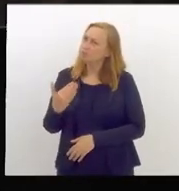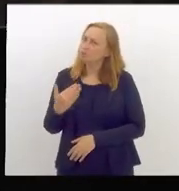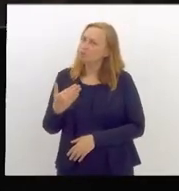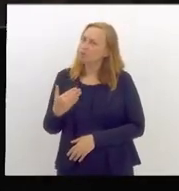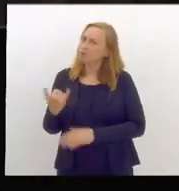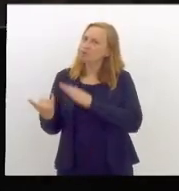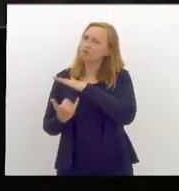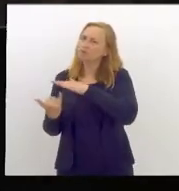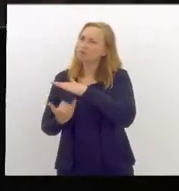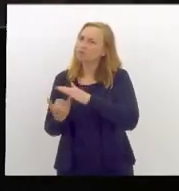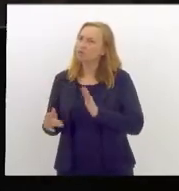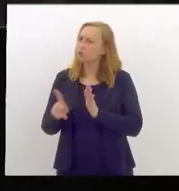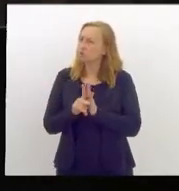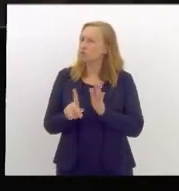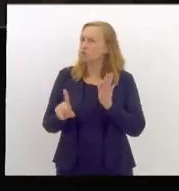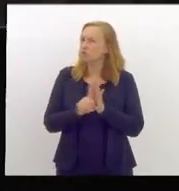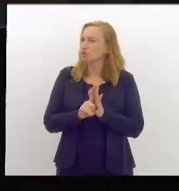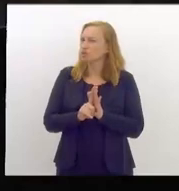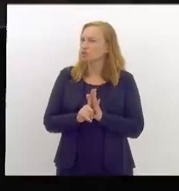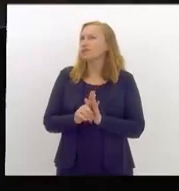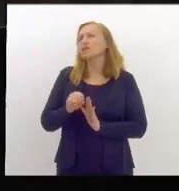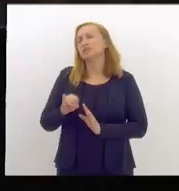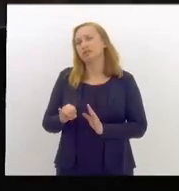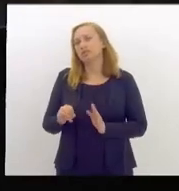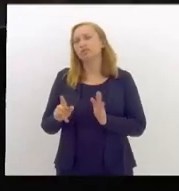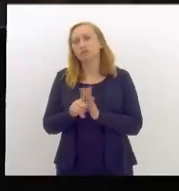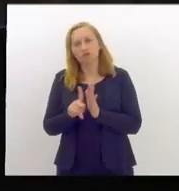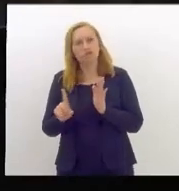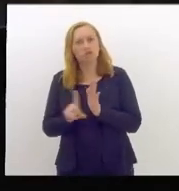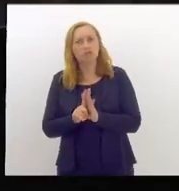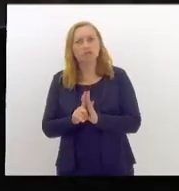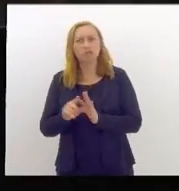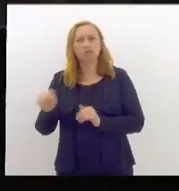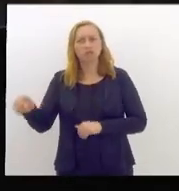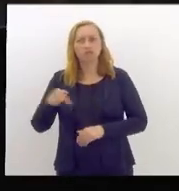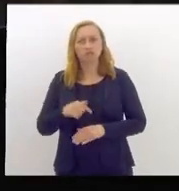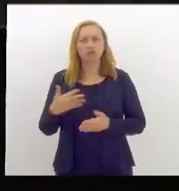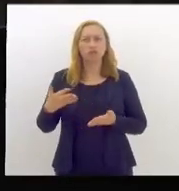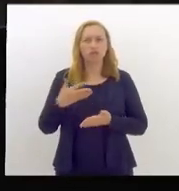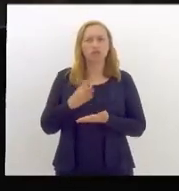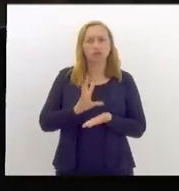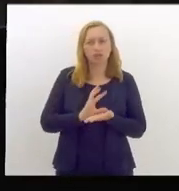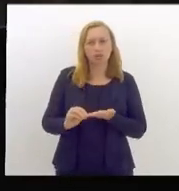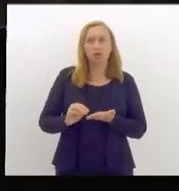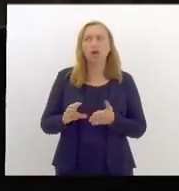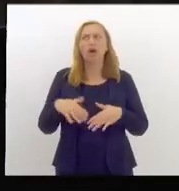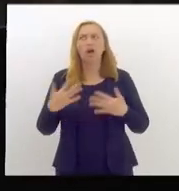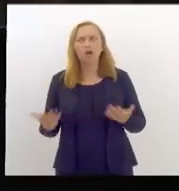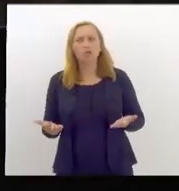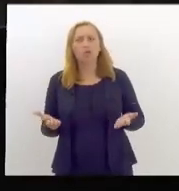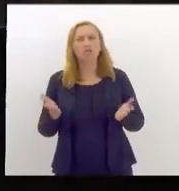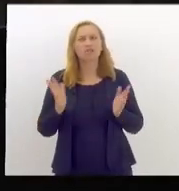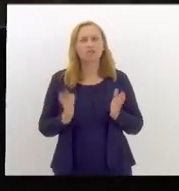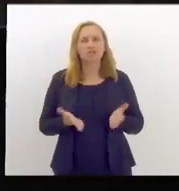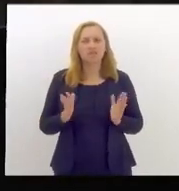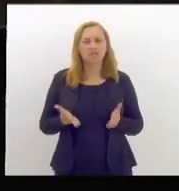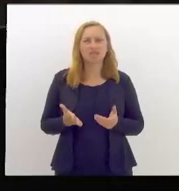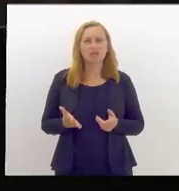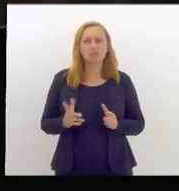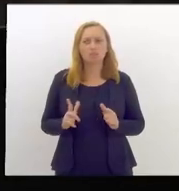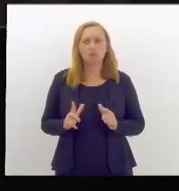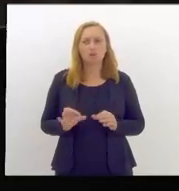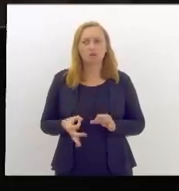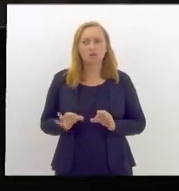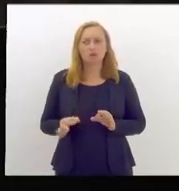informal de um projeto de lei se esse projeto de lei viria a pau Agora concretamente nós estamos falando aqui